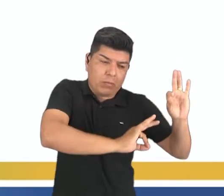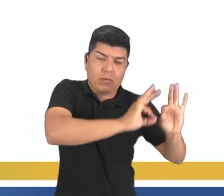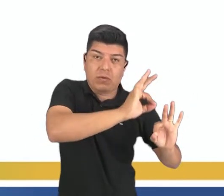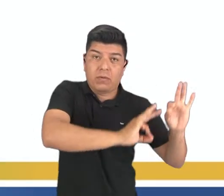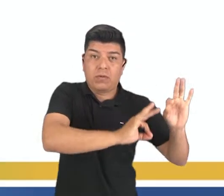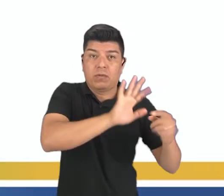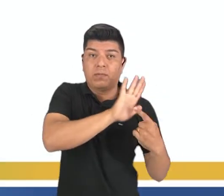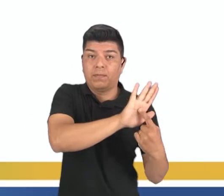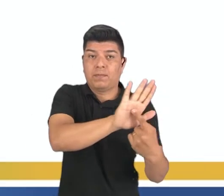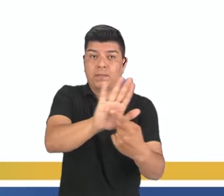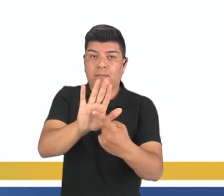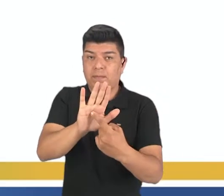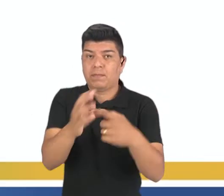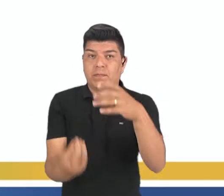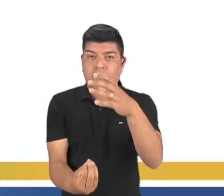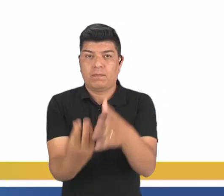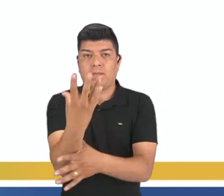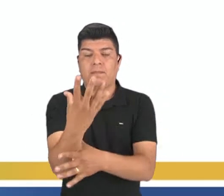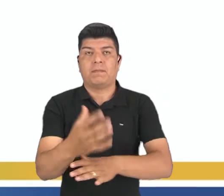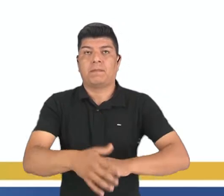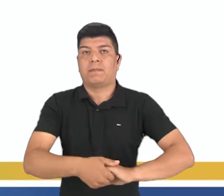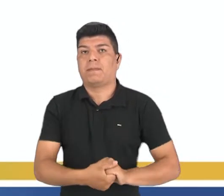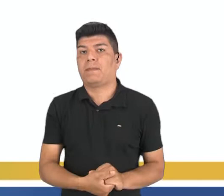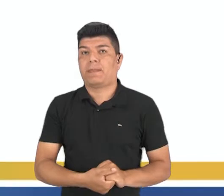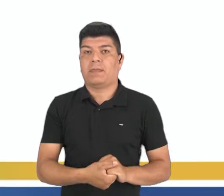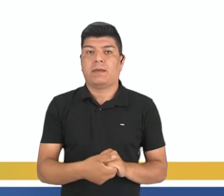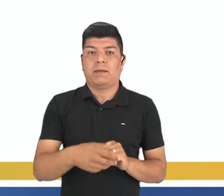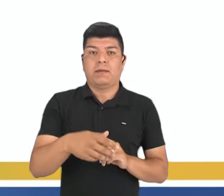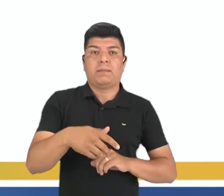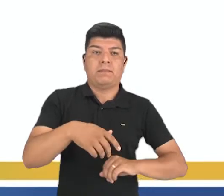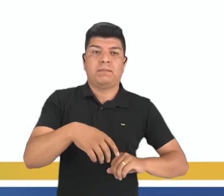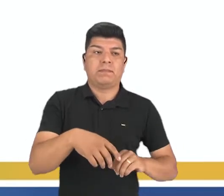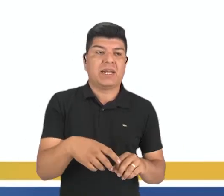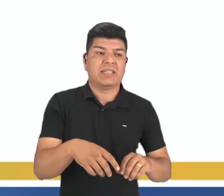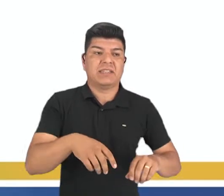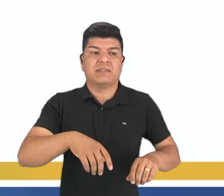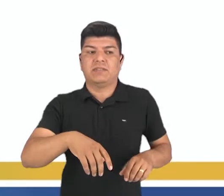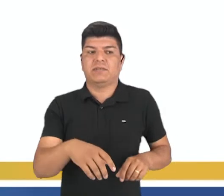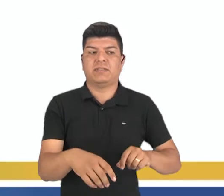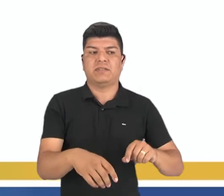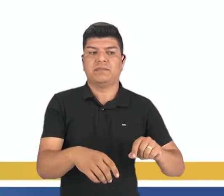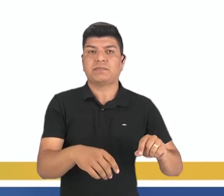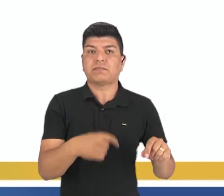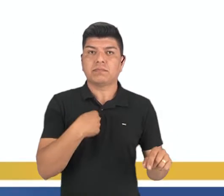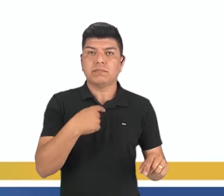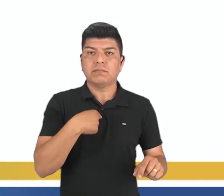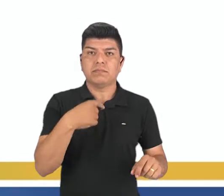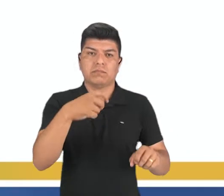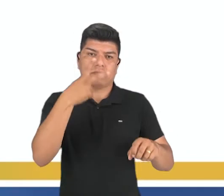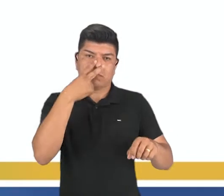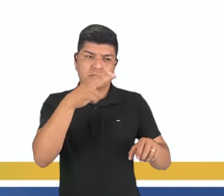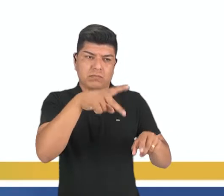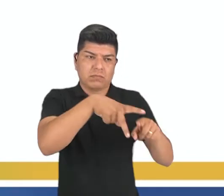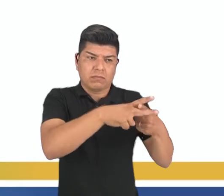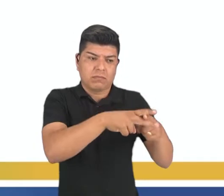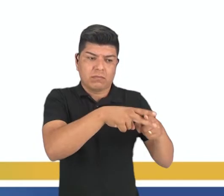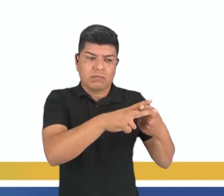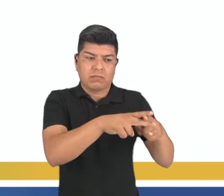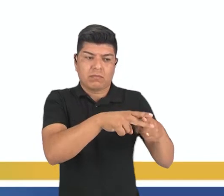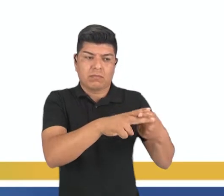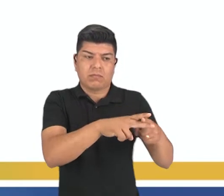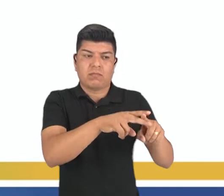finalmente nos apresentou seu invento. A máquina era movida por um motor, mais alta que alguma